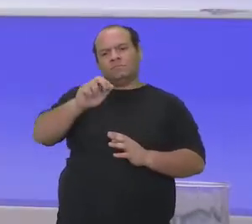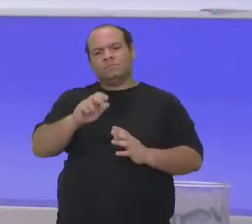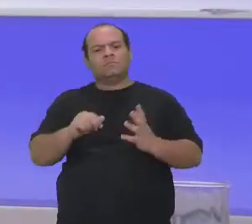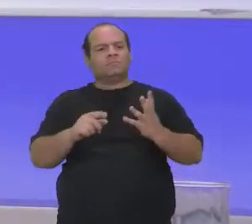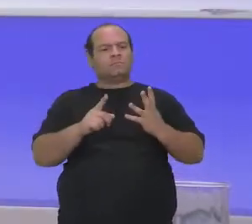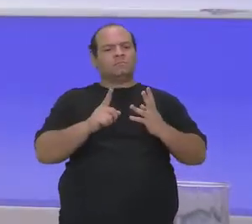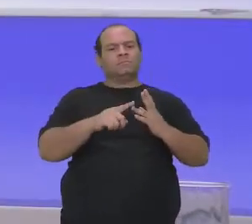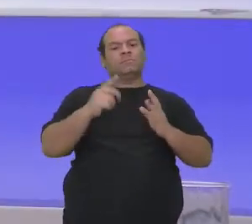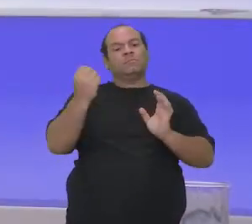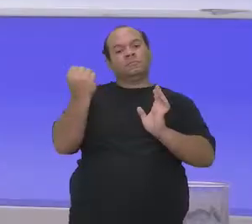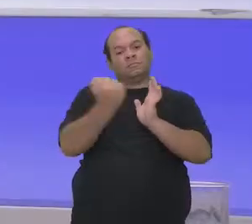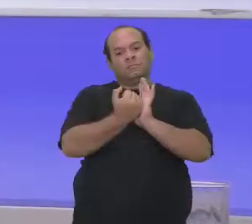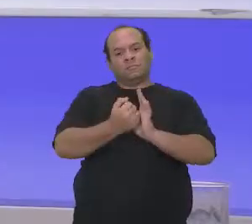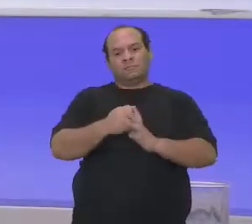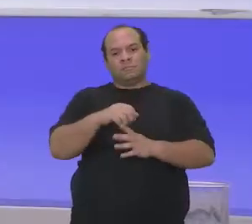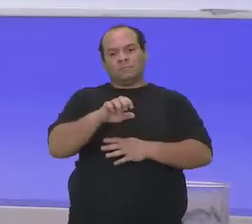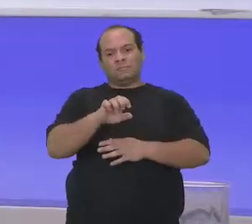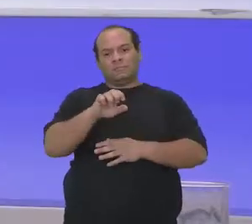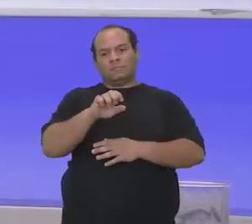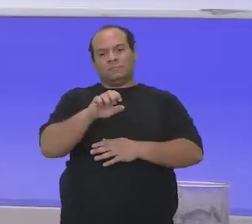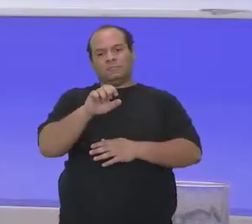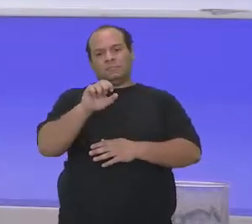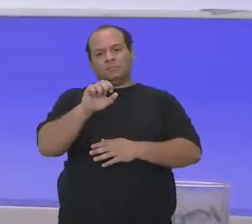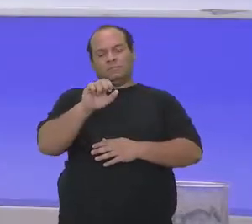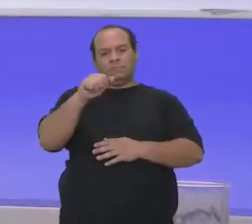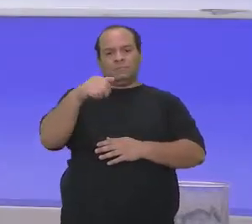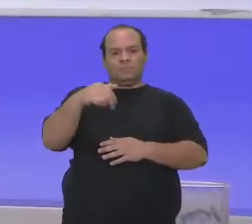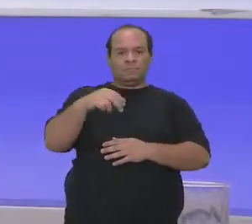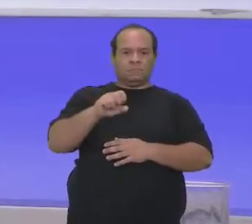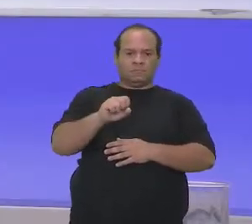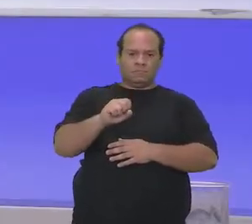Energia. Saberia me dizer qual que é a diferença?